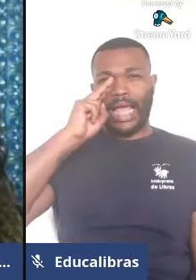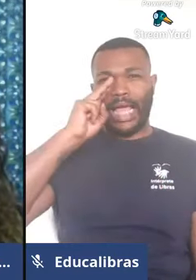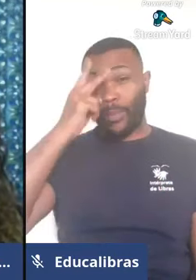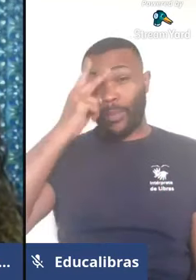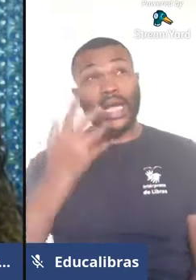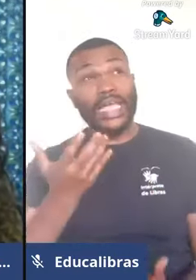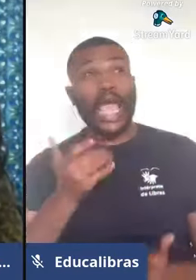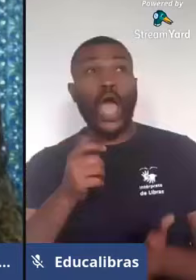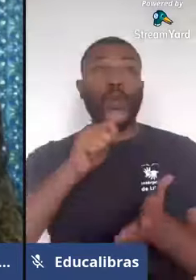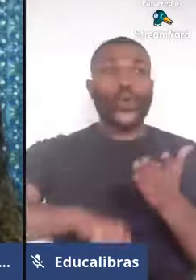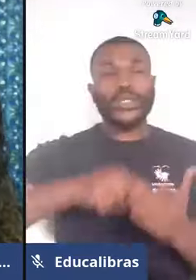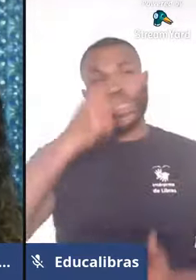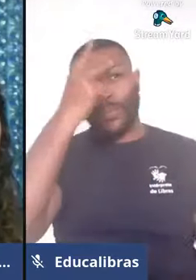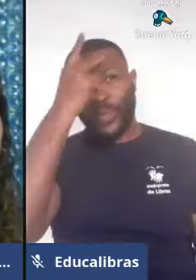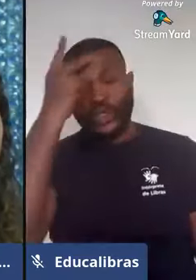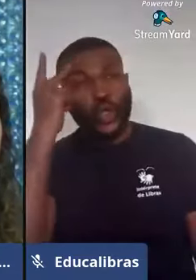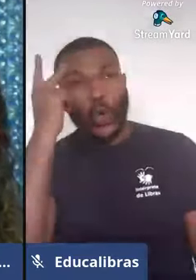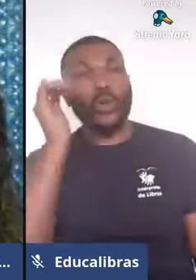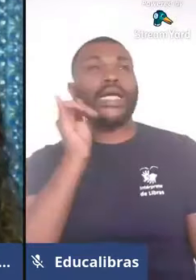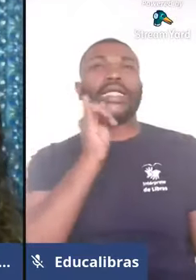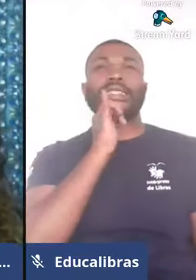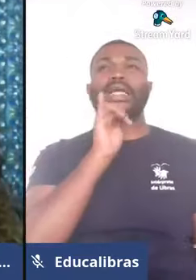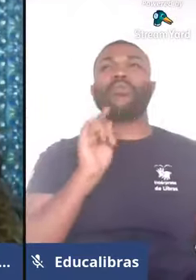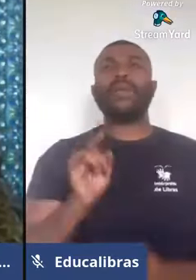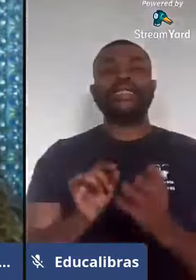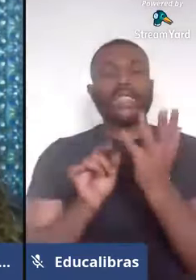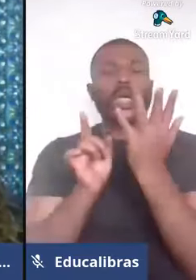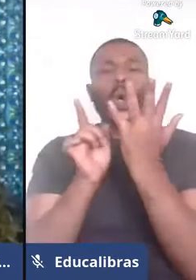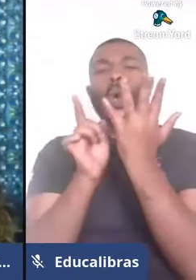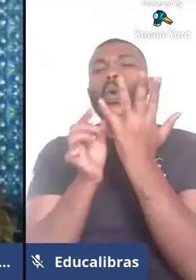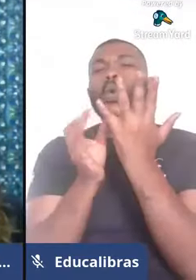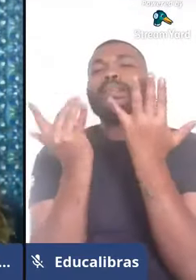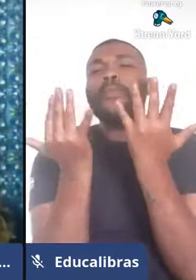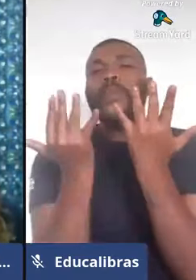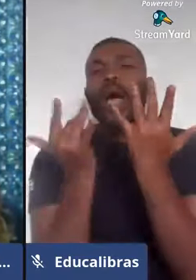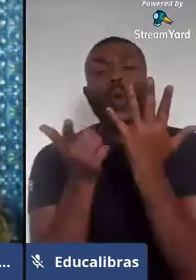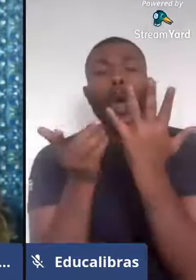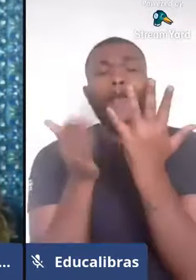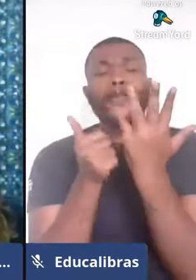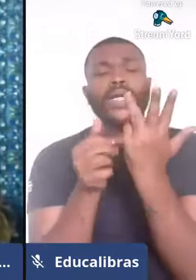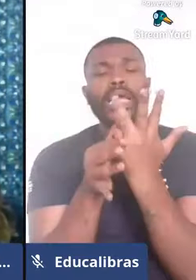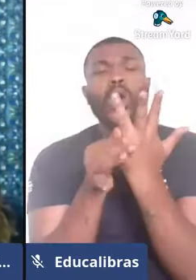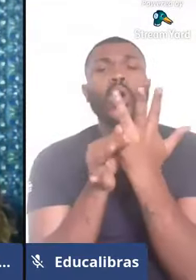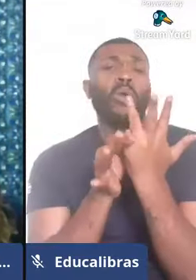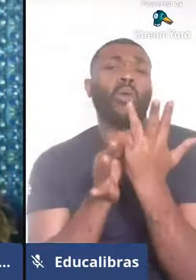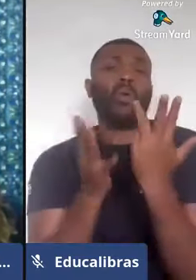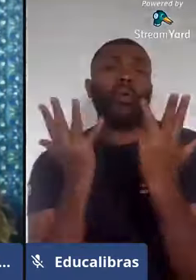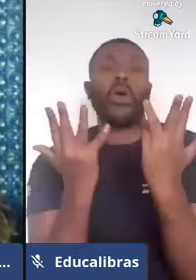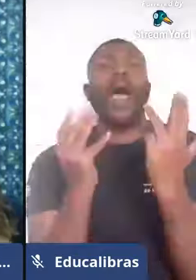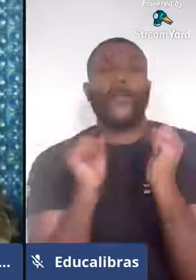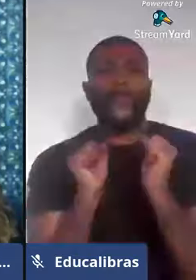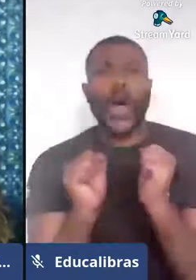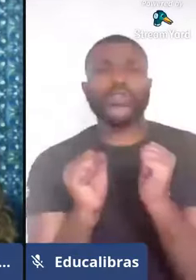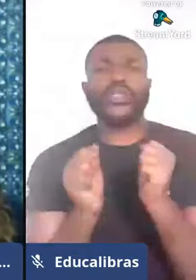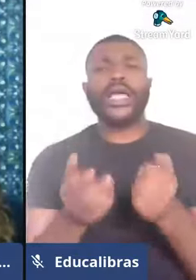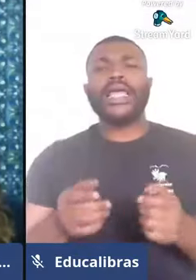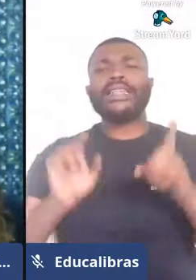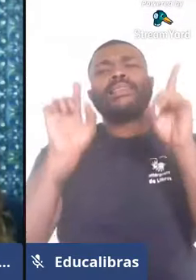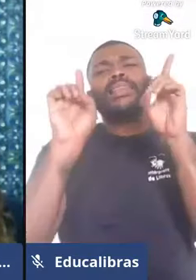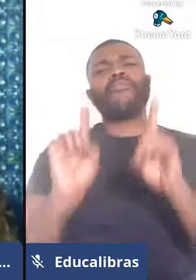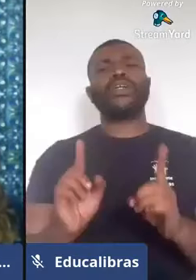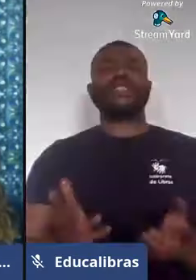pessoa, né? Sem um dedinho, né? Que tem uma deficiência leve. Aí na hora que você fala de deficiências